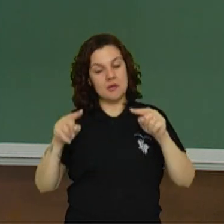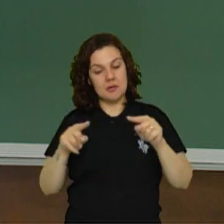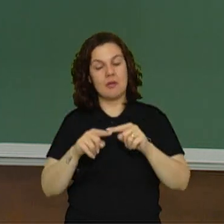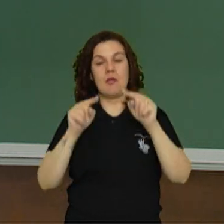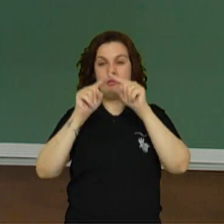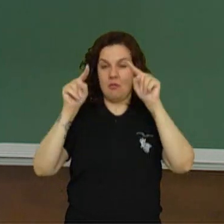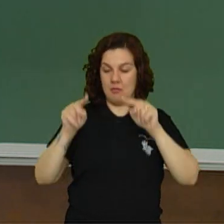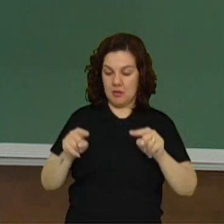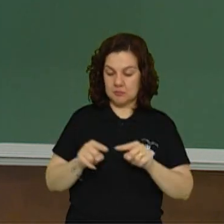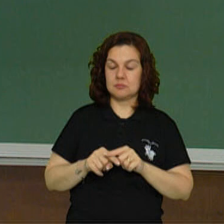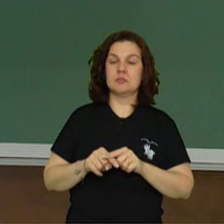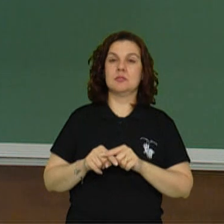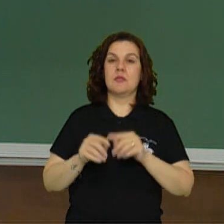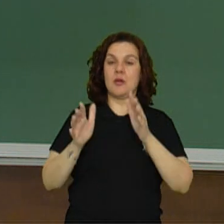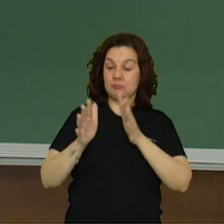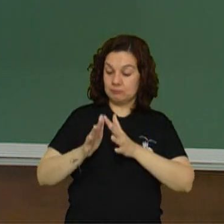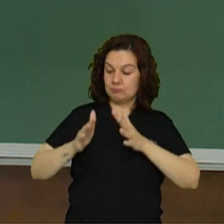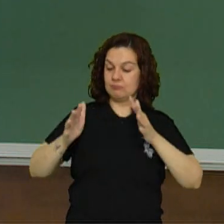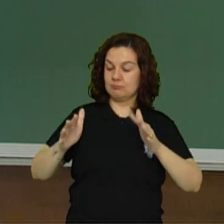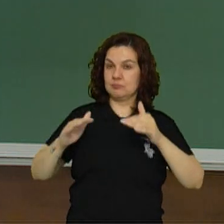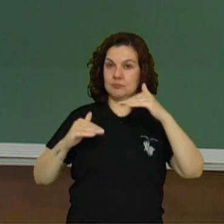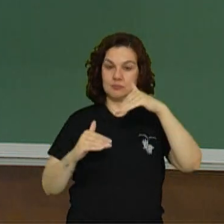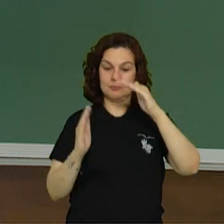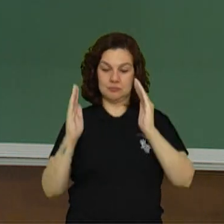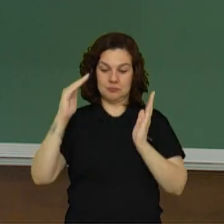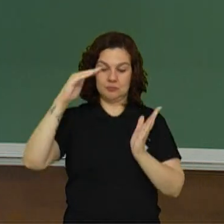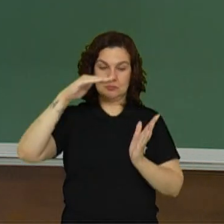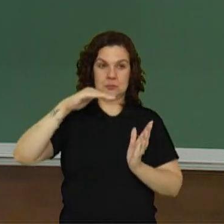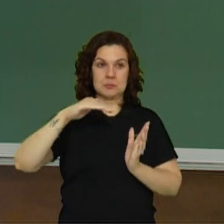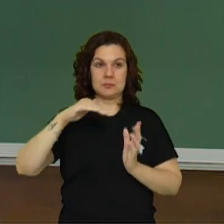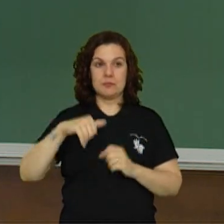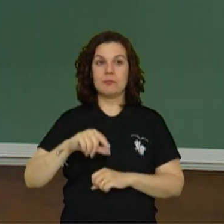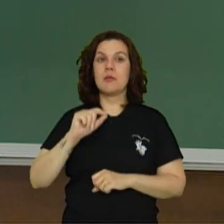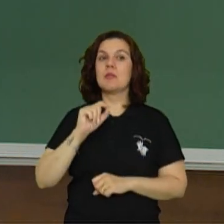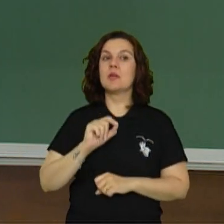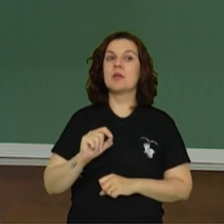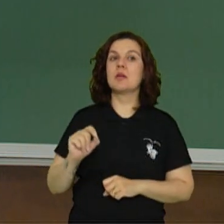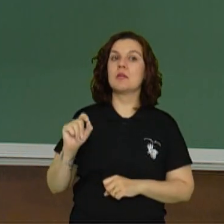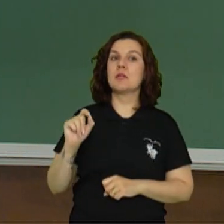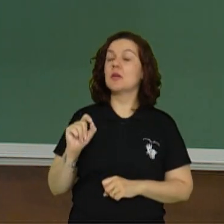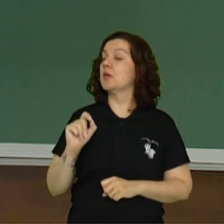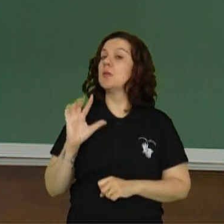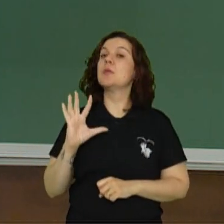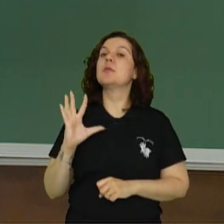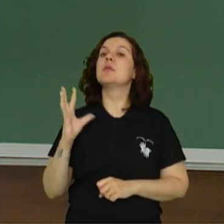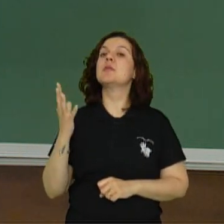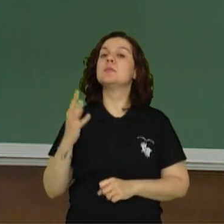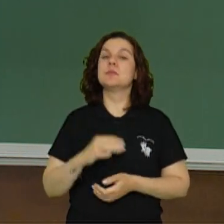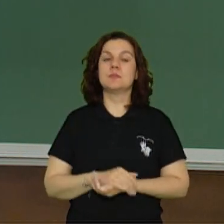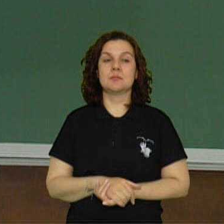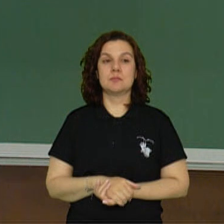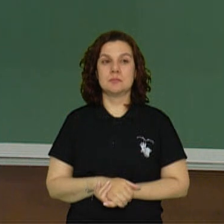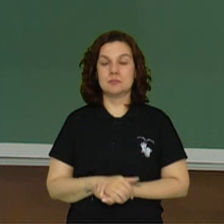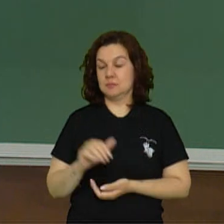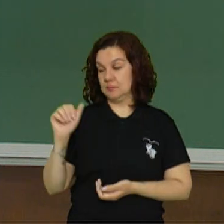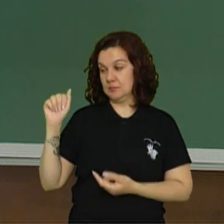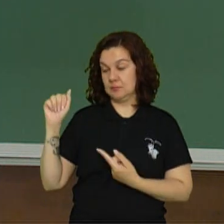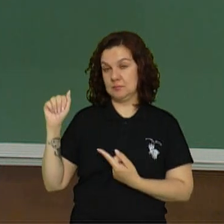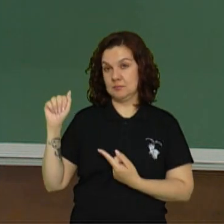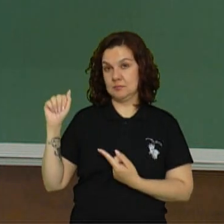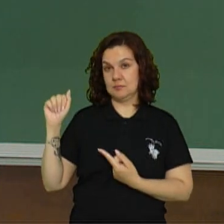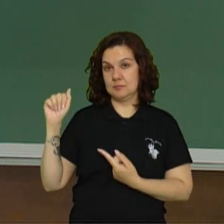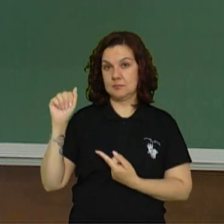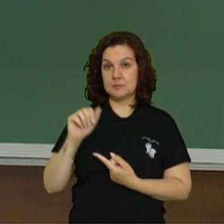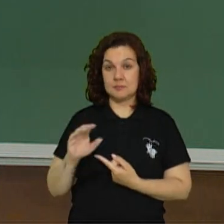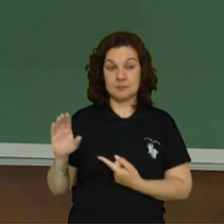pentágono, hexágono. À medida que esse triângulo vai aumentando a quantidade de lados, ele tende a formar o quê? Um